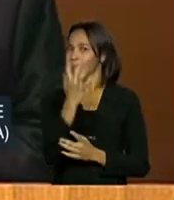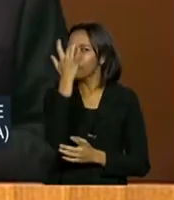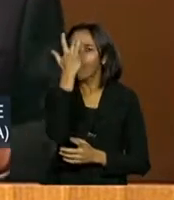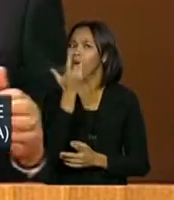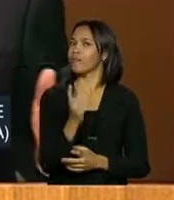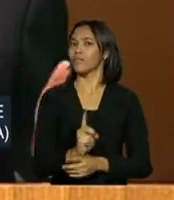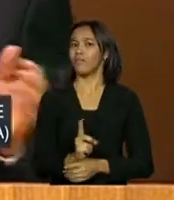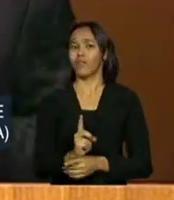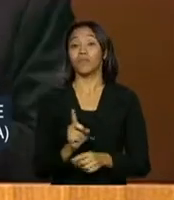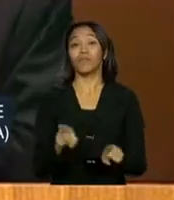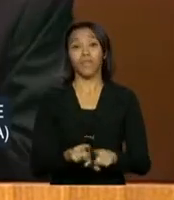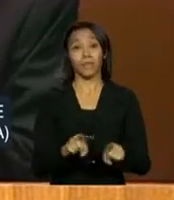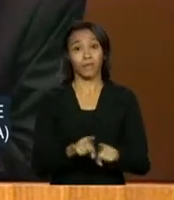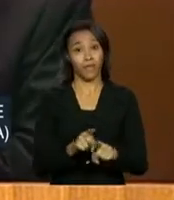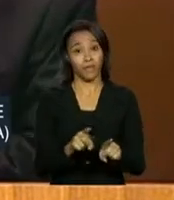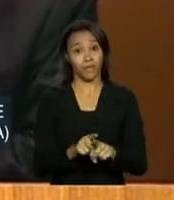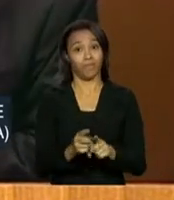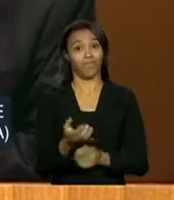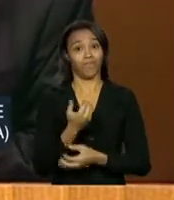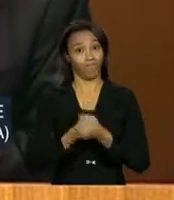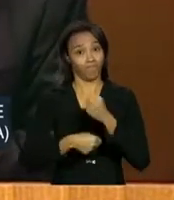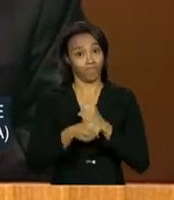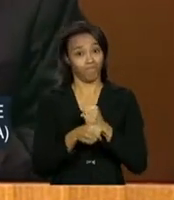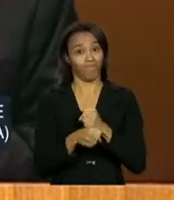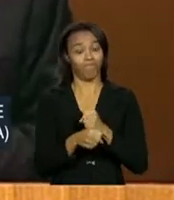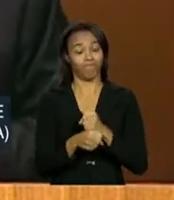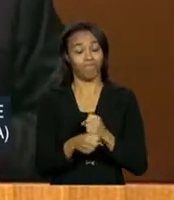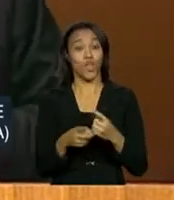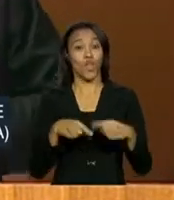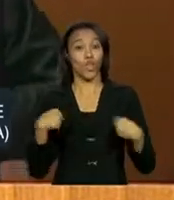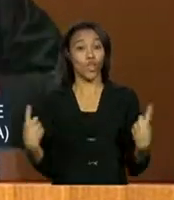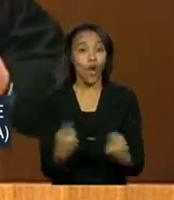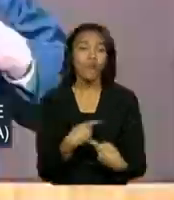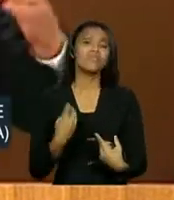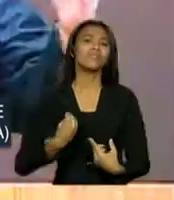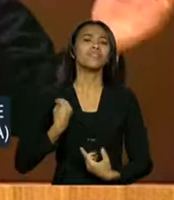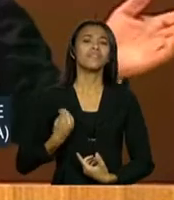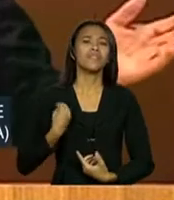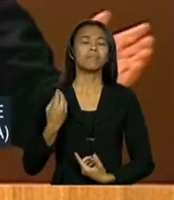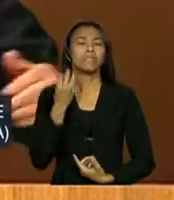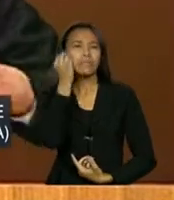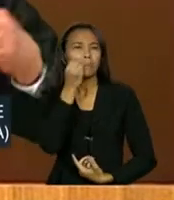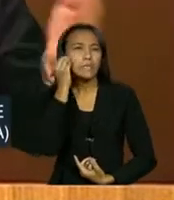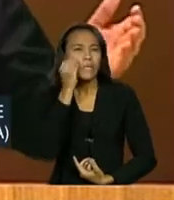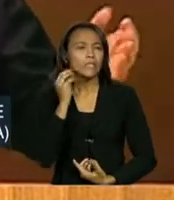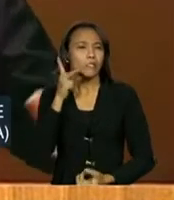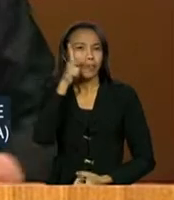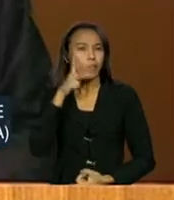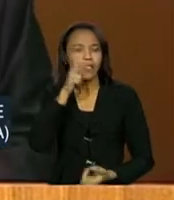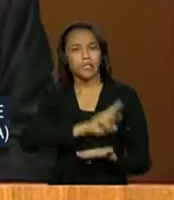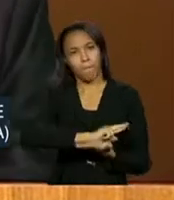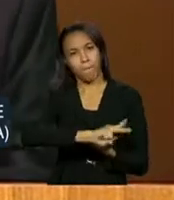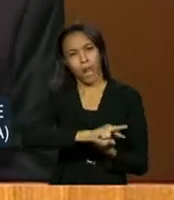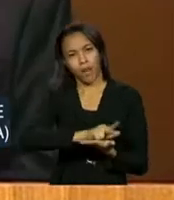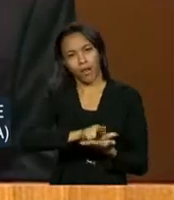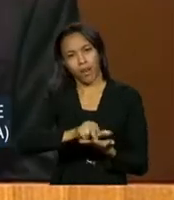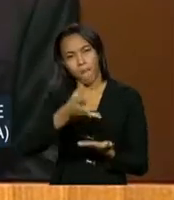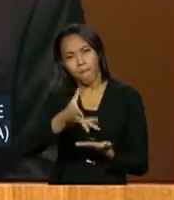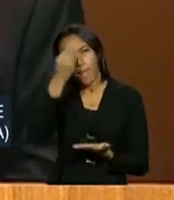Sobretudo nos últimos 48 anos. Nós vivemos experiências políticas diversas, nós